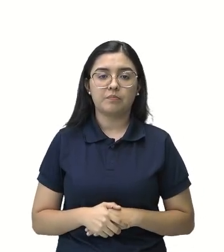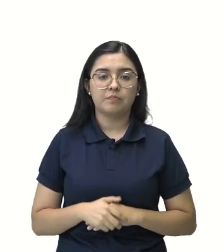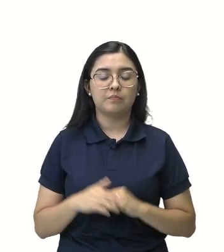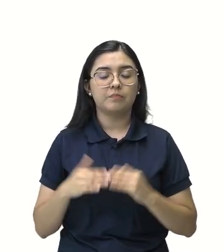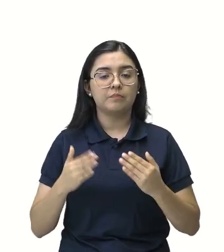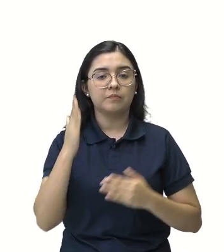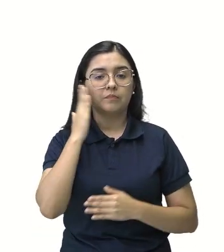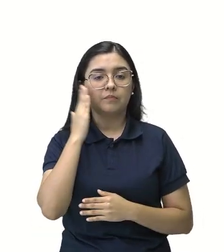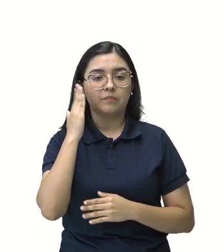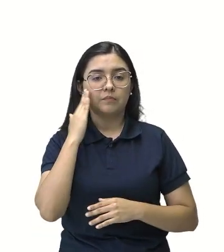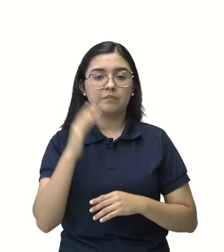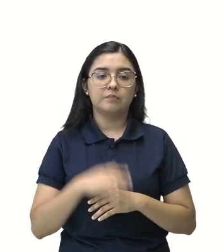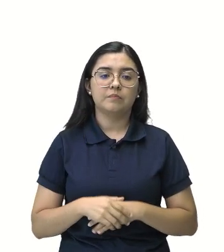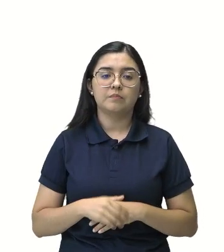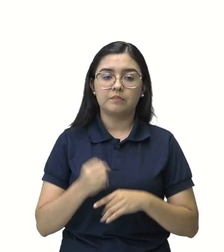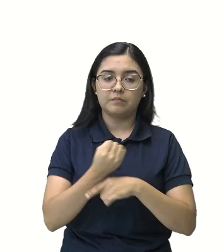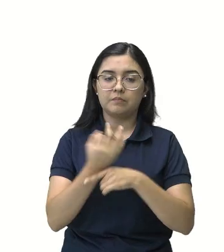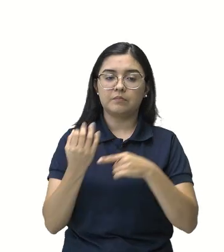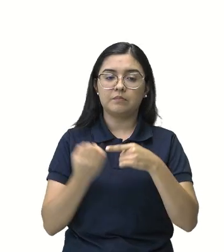sabe que a razão é